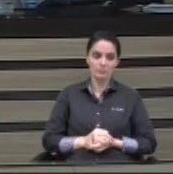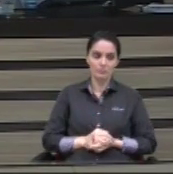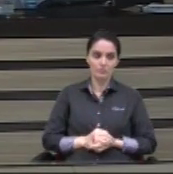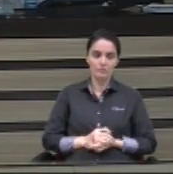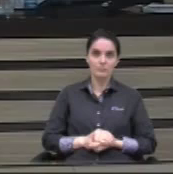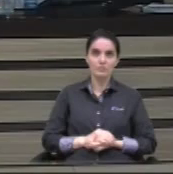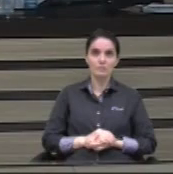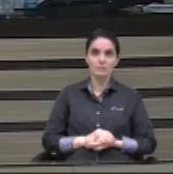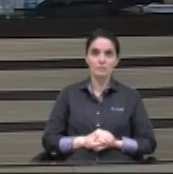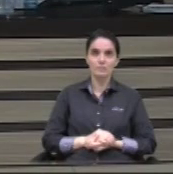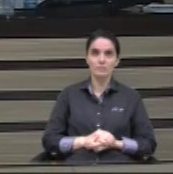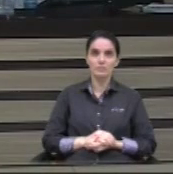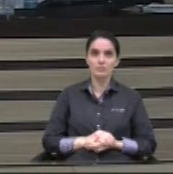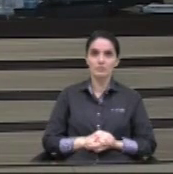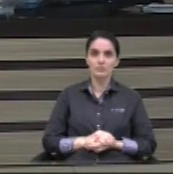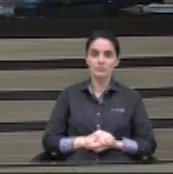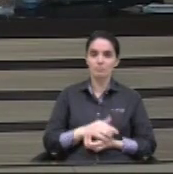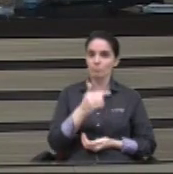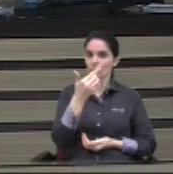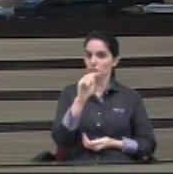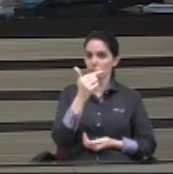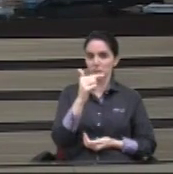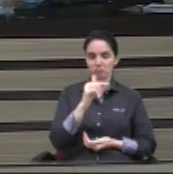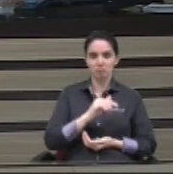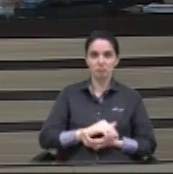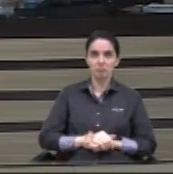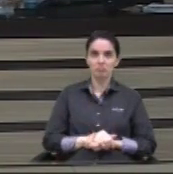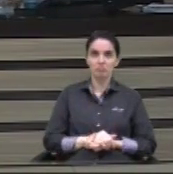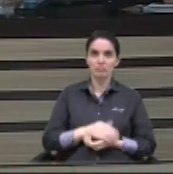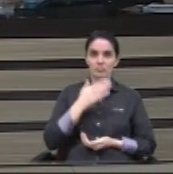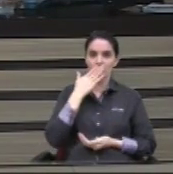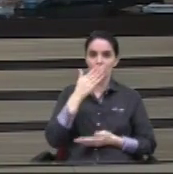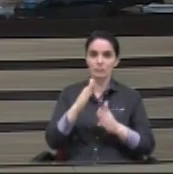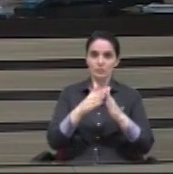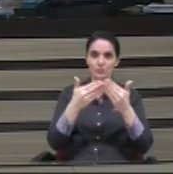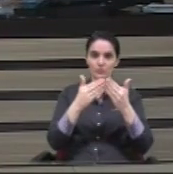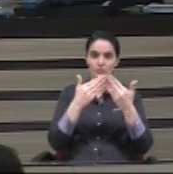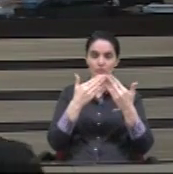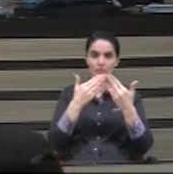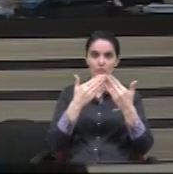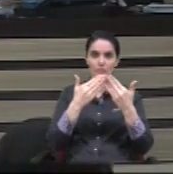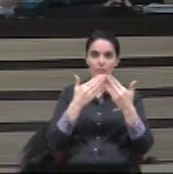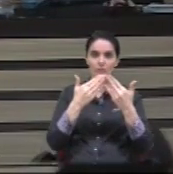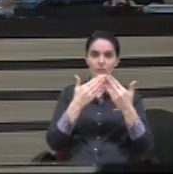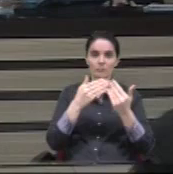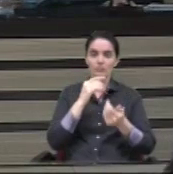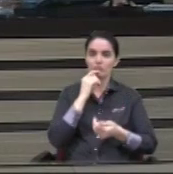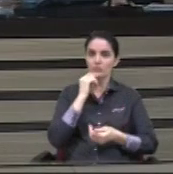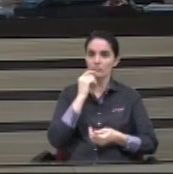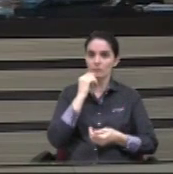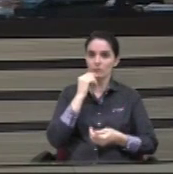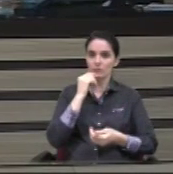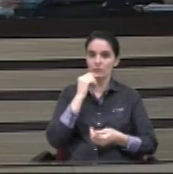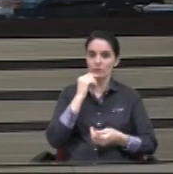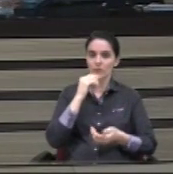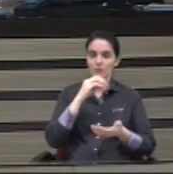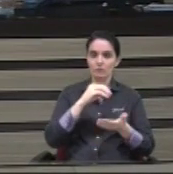Eu peço a gentileza... Não há matéria, senhor presidente, facilita. Peço a gentileza do vereador Raul, confirme a presença no